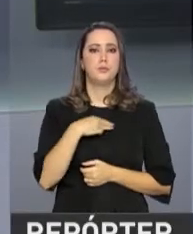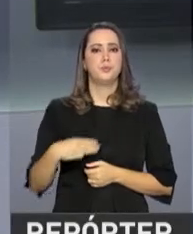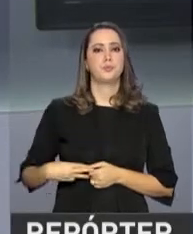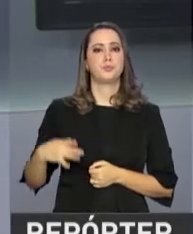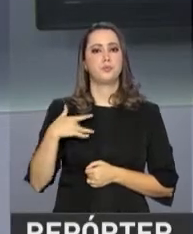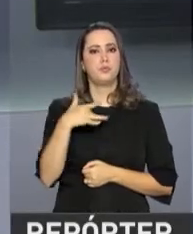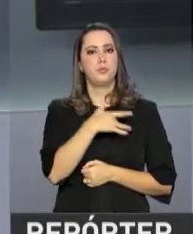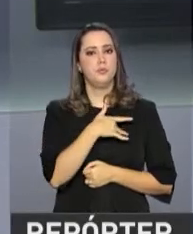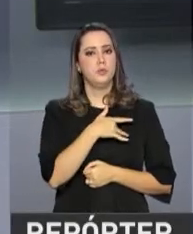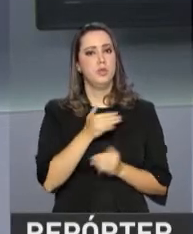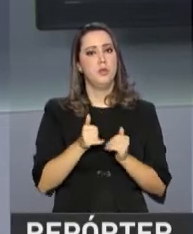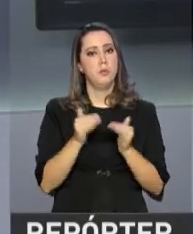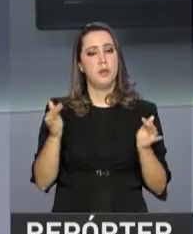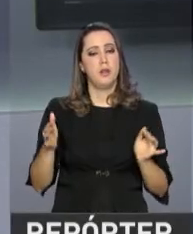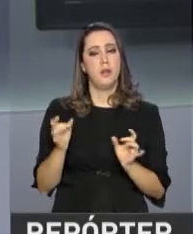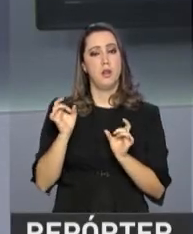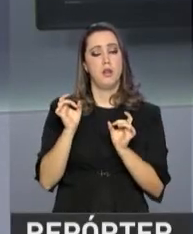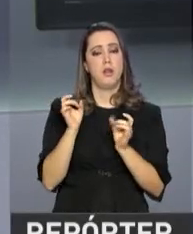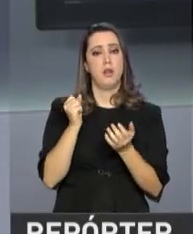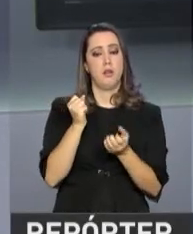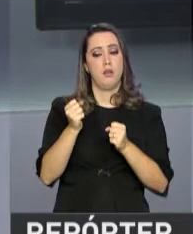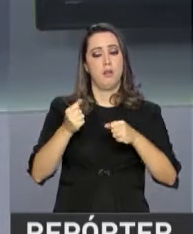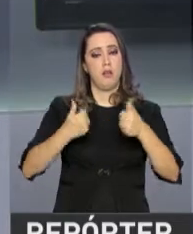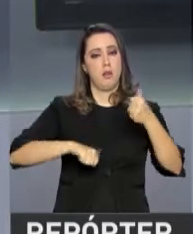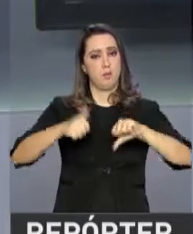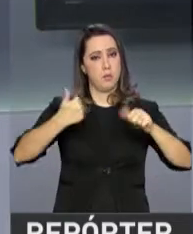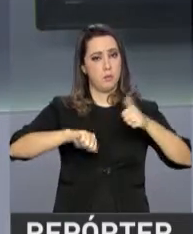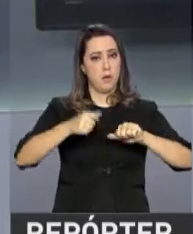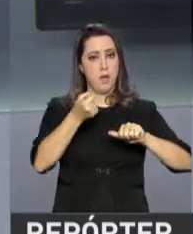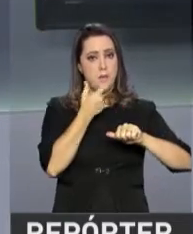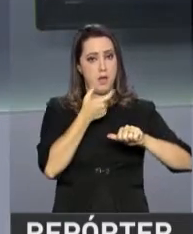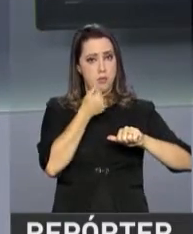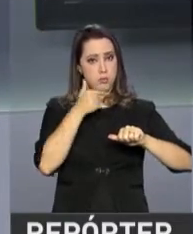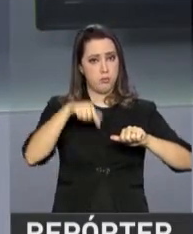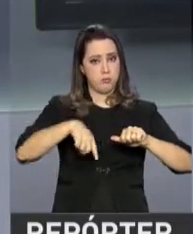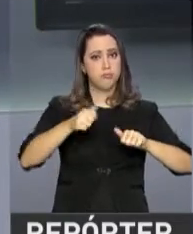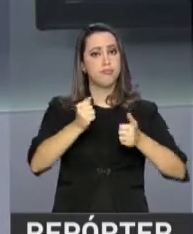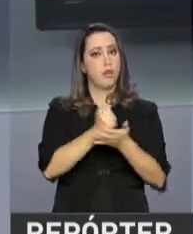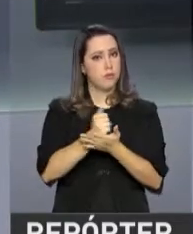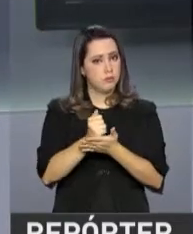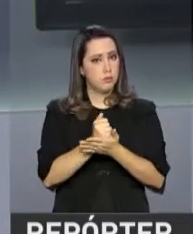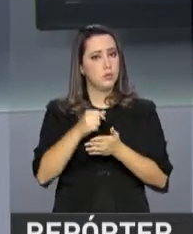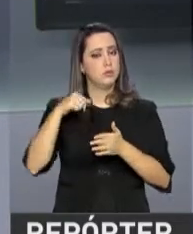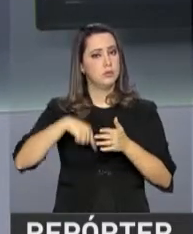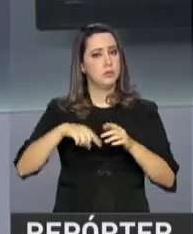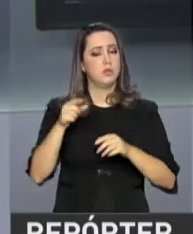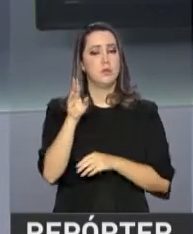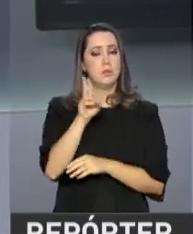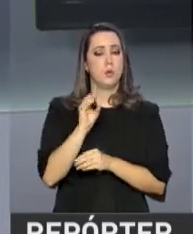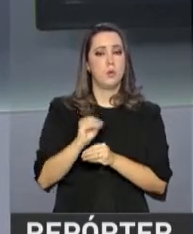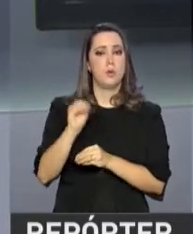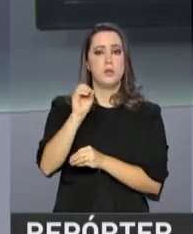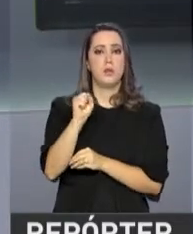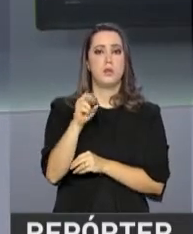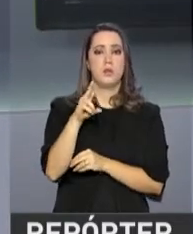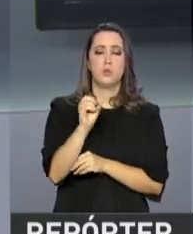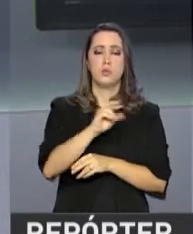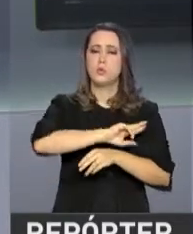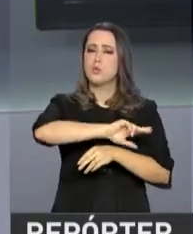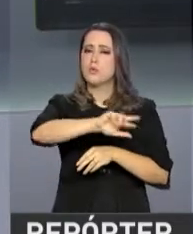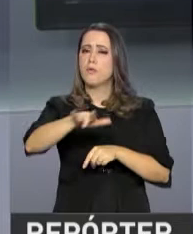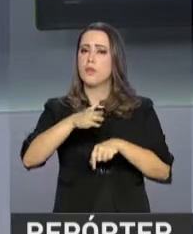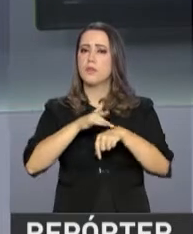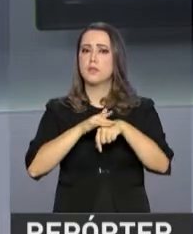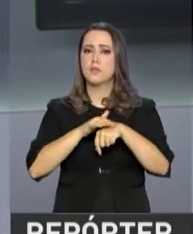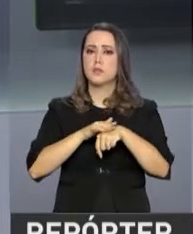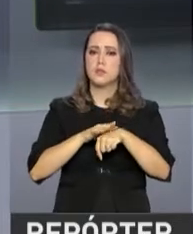saúde pretende ampliar a produção de medicamentos em laboratórios públicos para tratar no sus doenças como hepatite c câncer